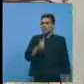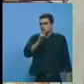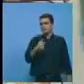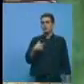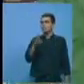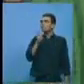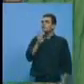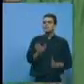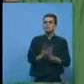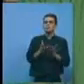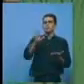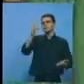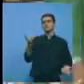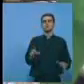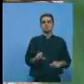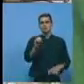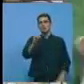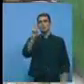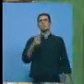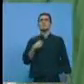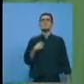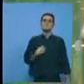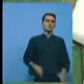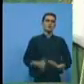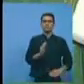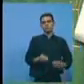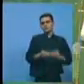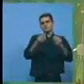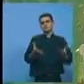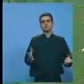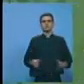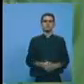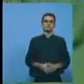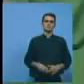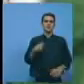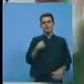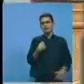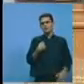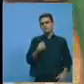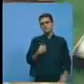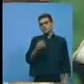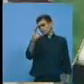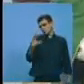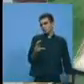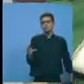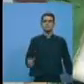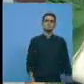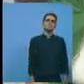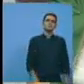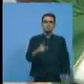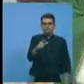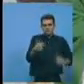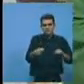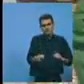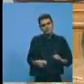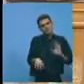foram curados? É que quando eles chegam perto de Jesus, eles não chegam para falar do seu